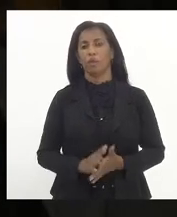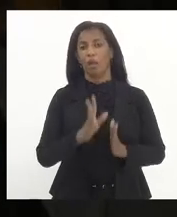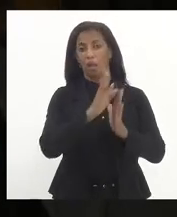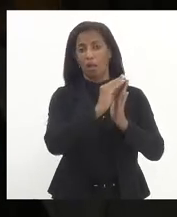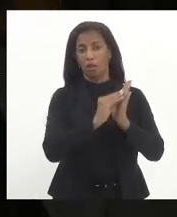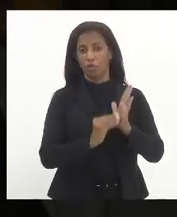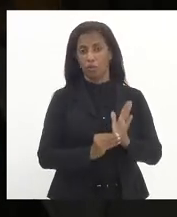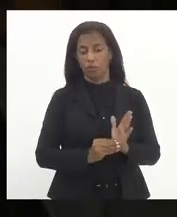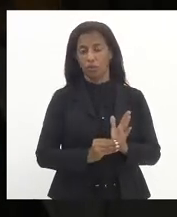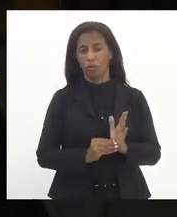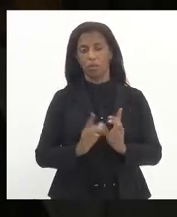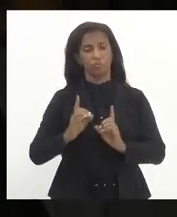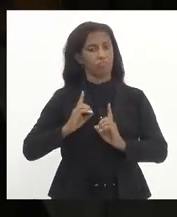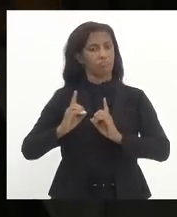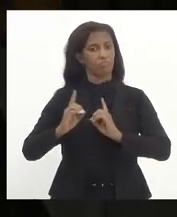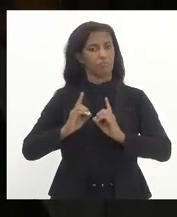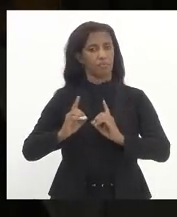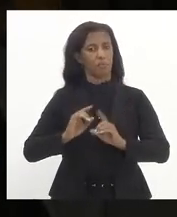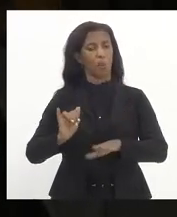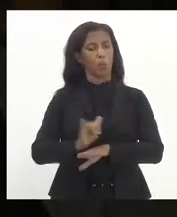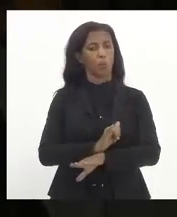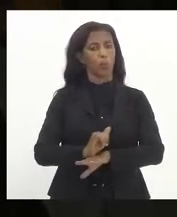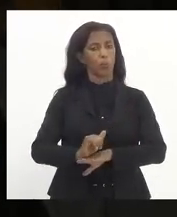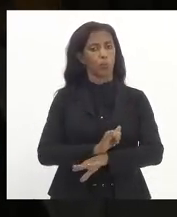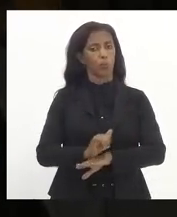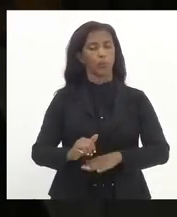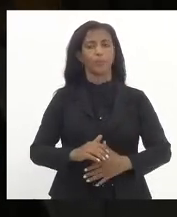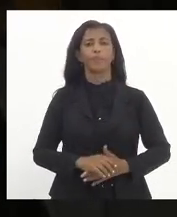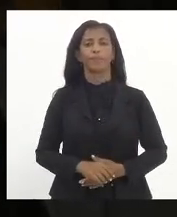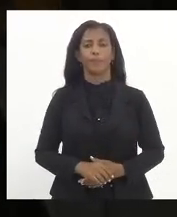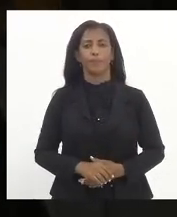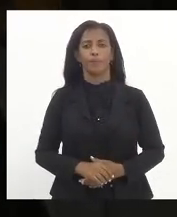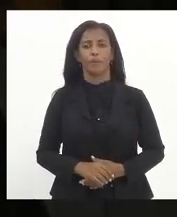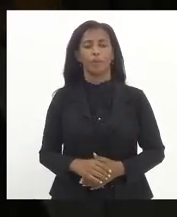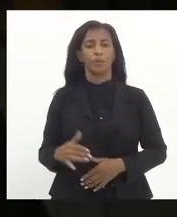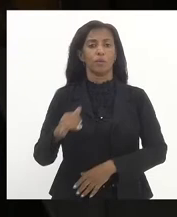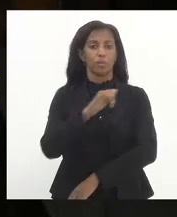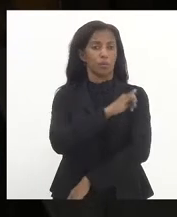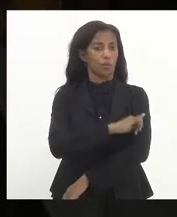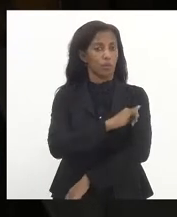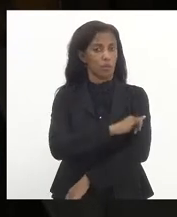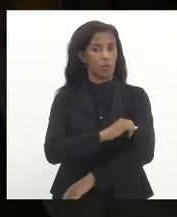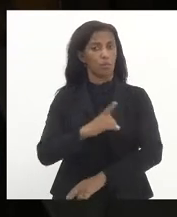agendas de debates estratégicos sobre o Rio de Janeiro,